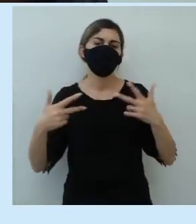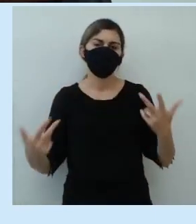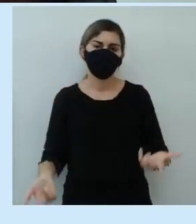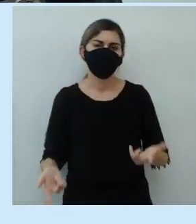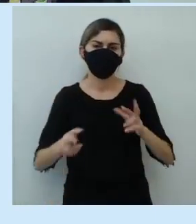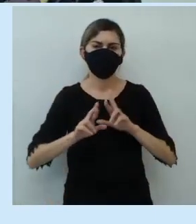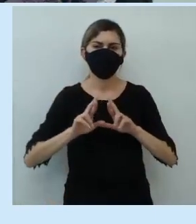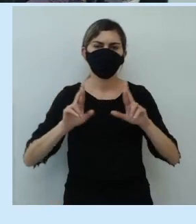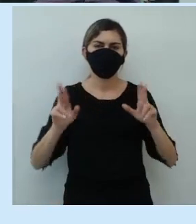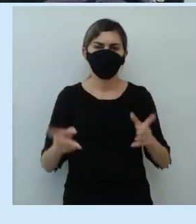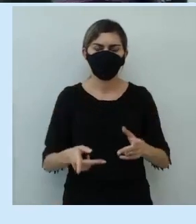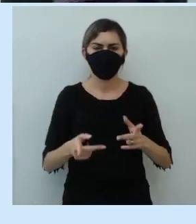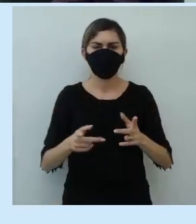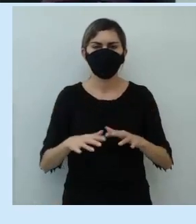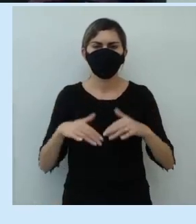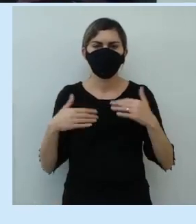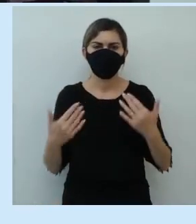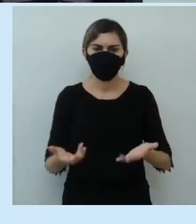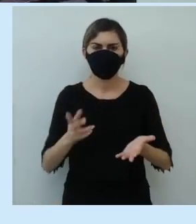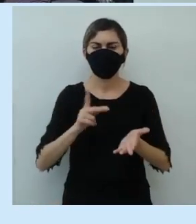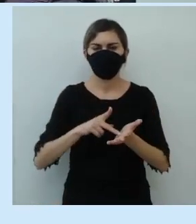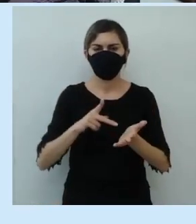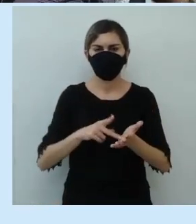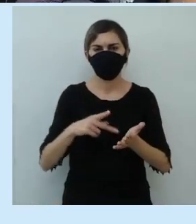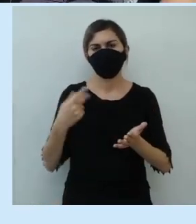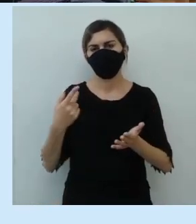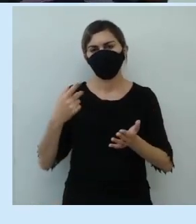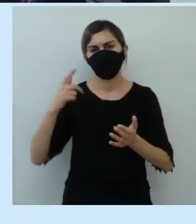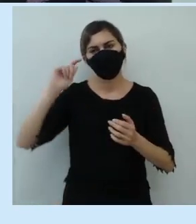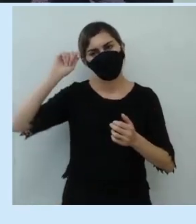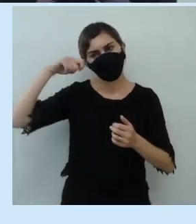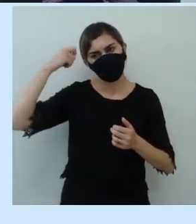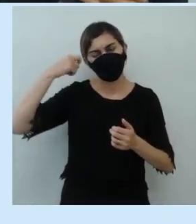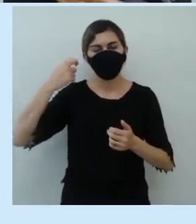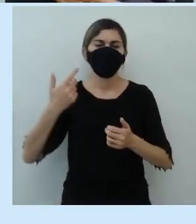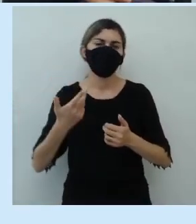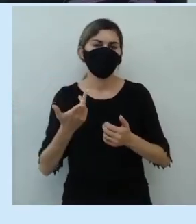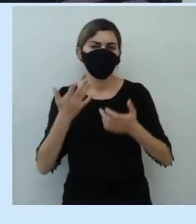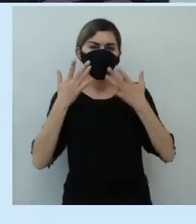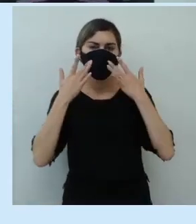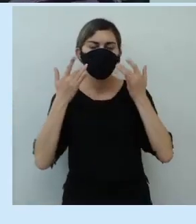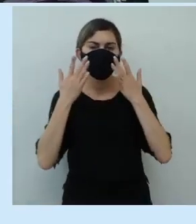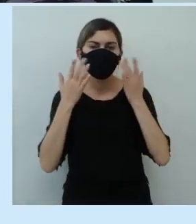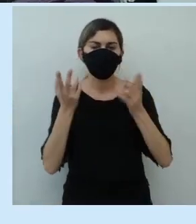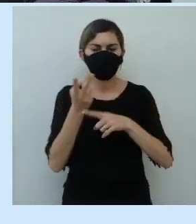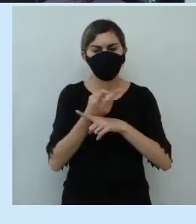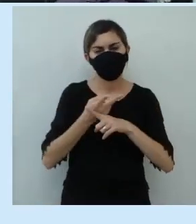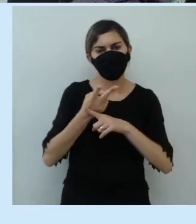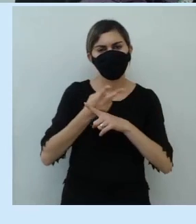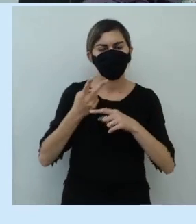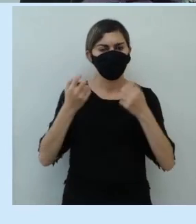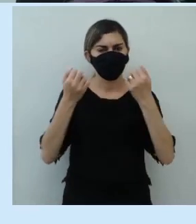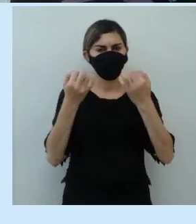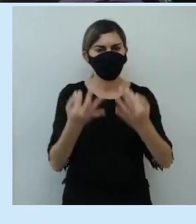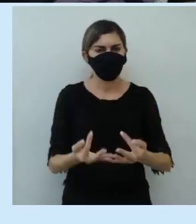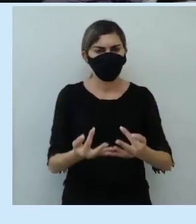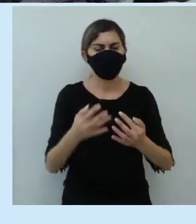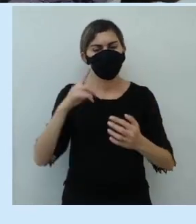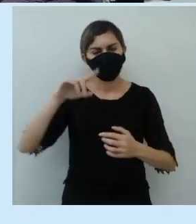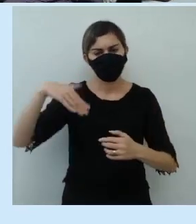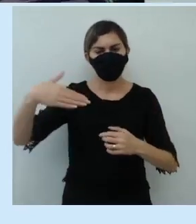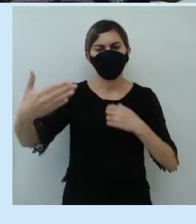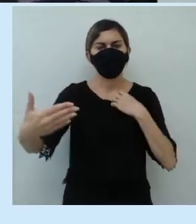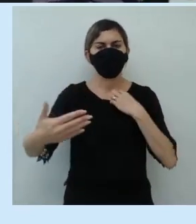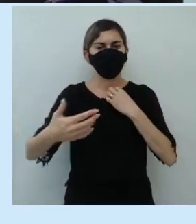coisa diferente. Então nós somos verdadeiros atores o tempo inteiro. Então o gênero dramático, ele procura retratar essa realidade do dia a